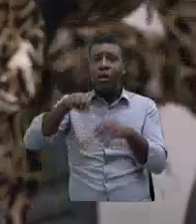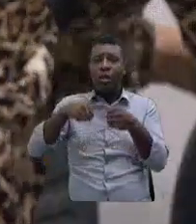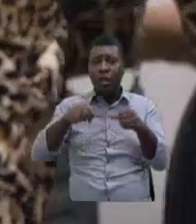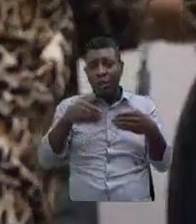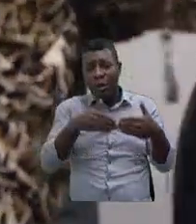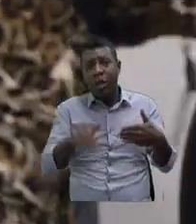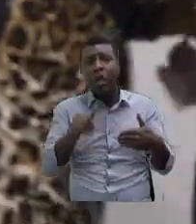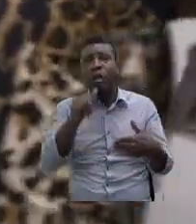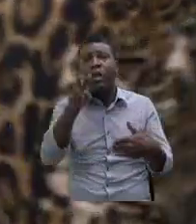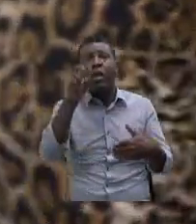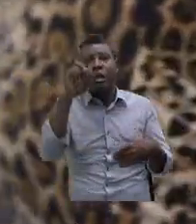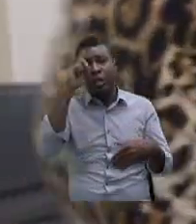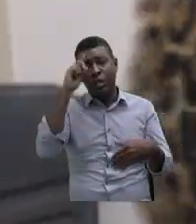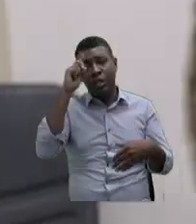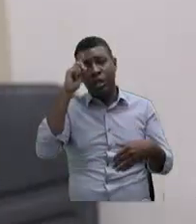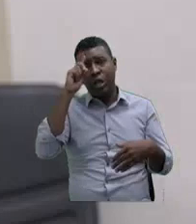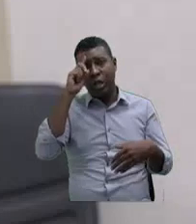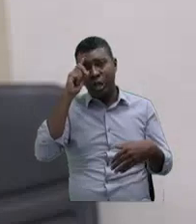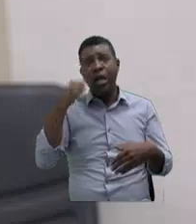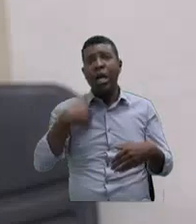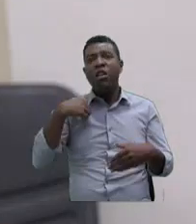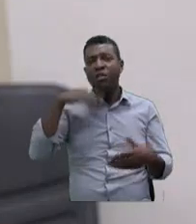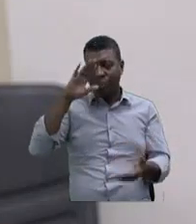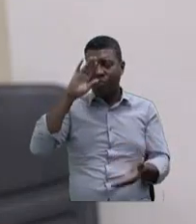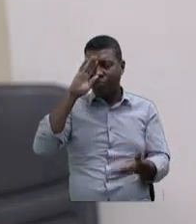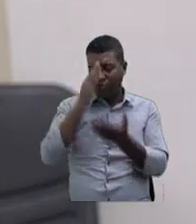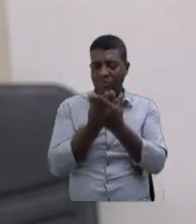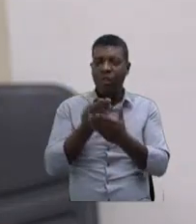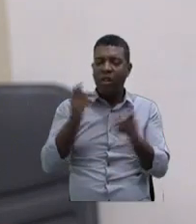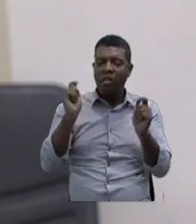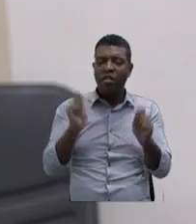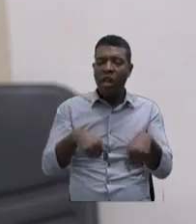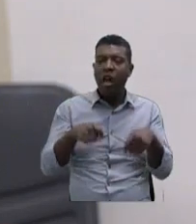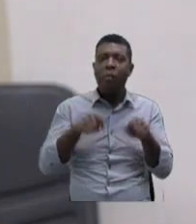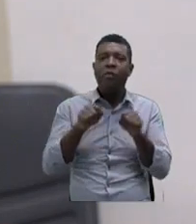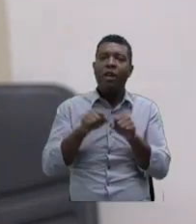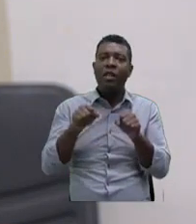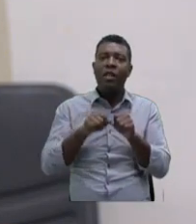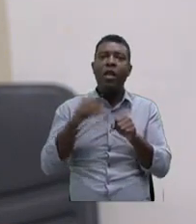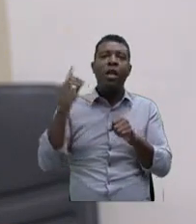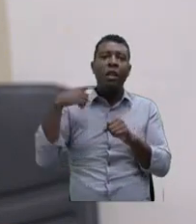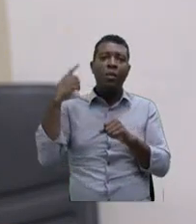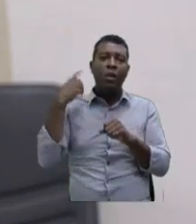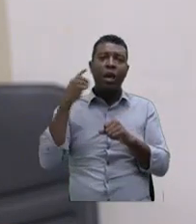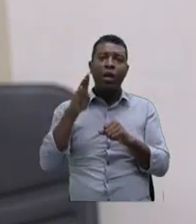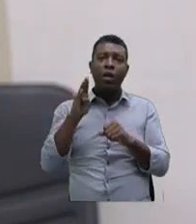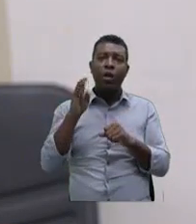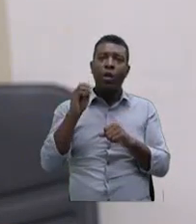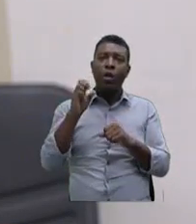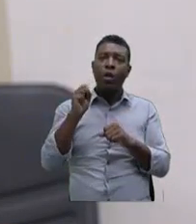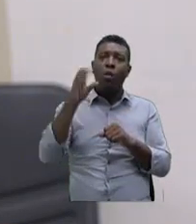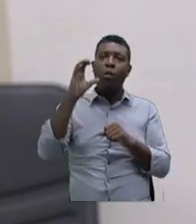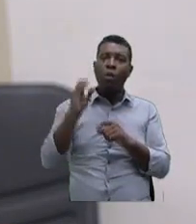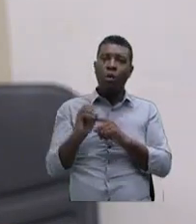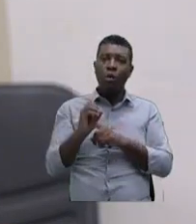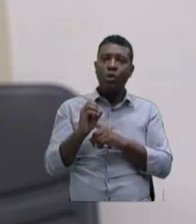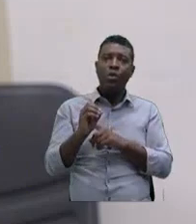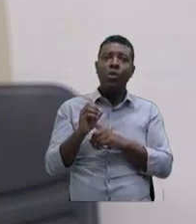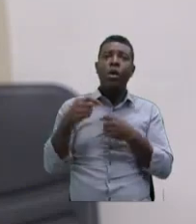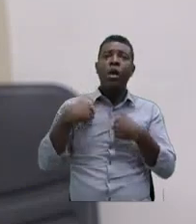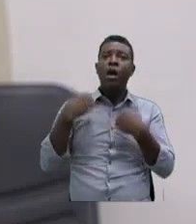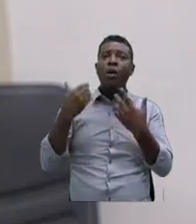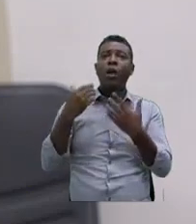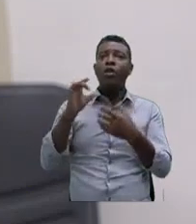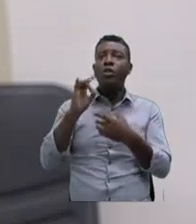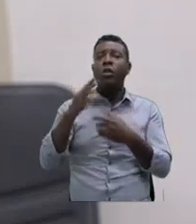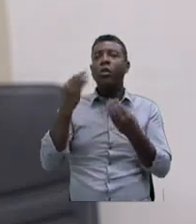dias, eu acredito que a gente vai, nós vamos chegar lá, deputado Bosco. E eu quero fazer só lembrar um assunto